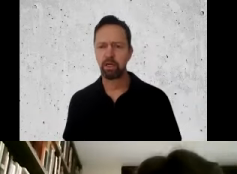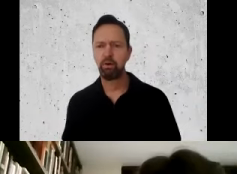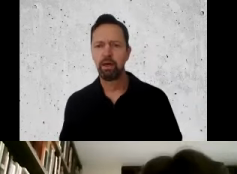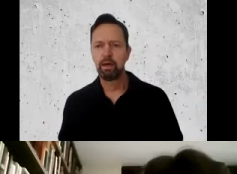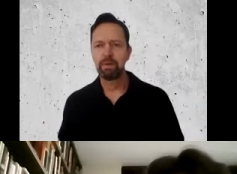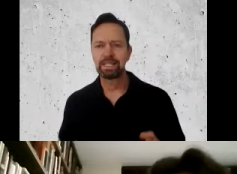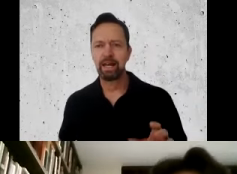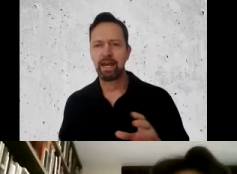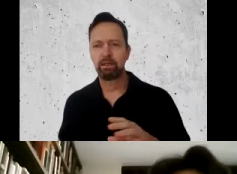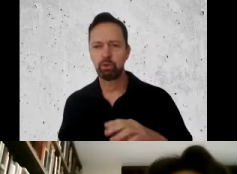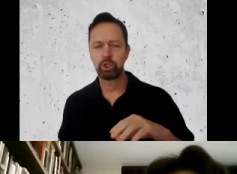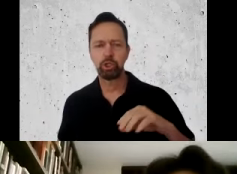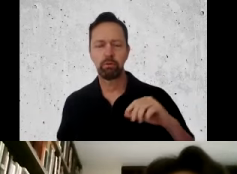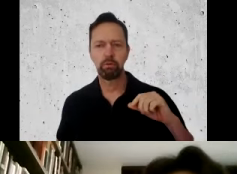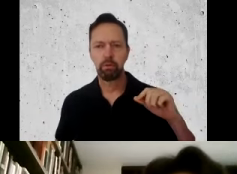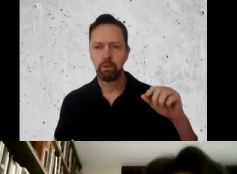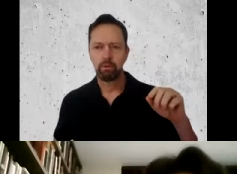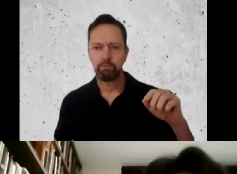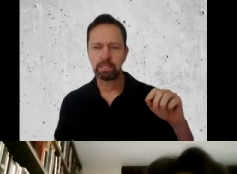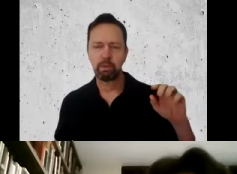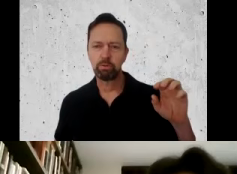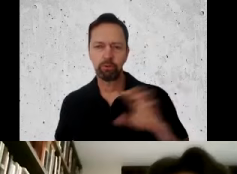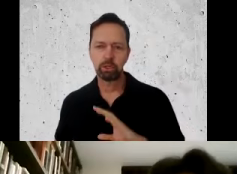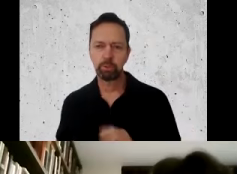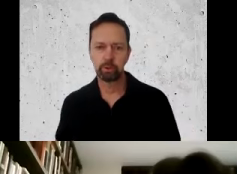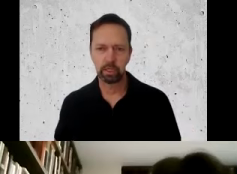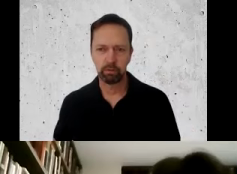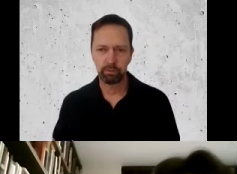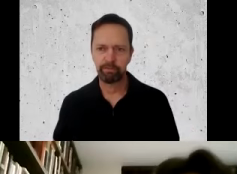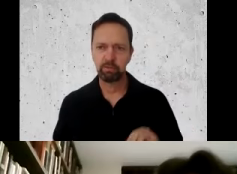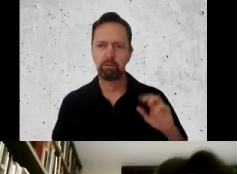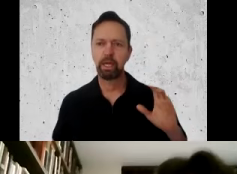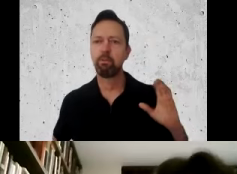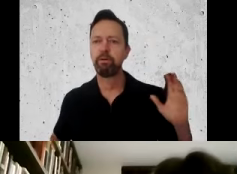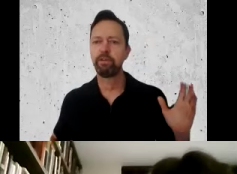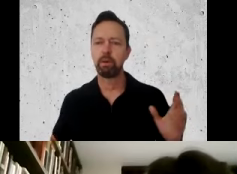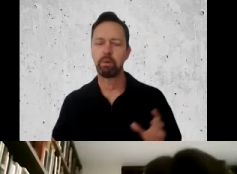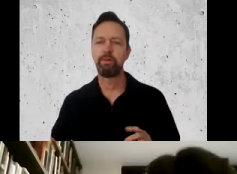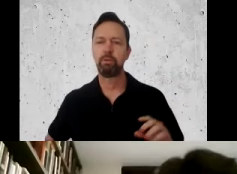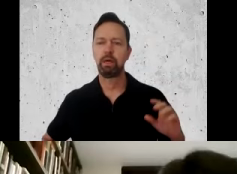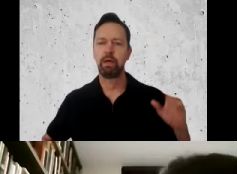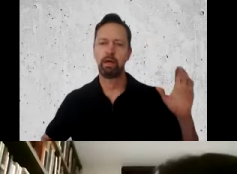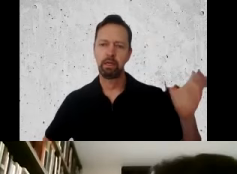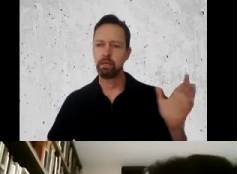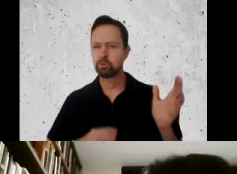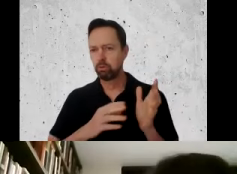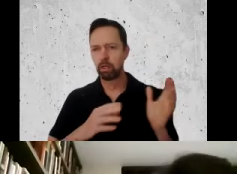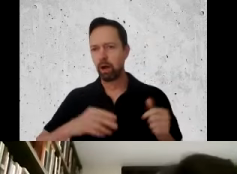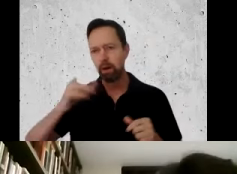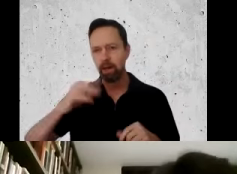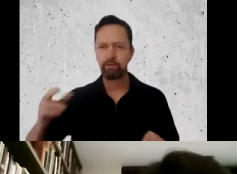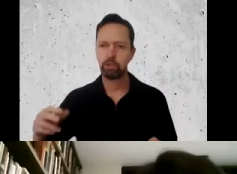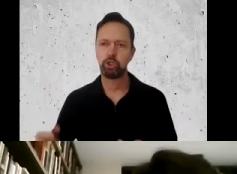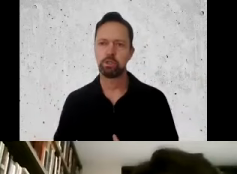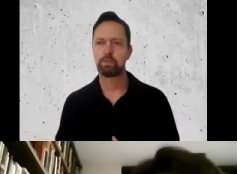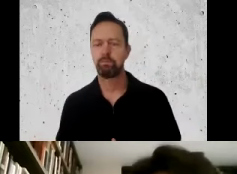organização industrial, mas lá era do estilo... Basicamente, uma função de produção. A firma, o que é uma firma? Uma firma é Y